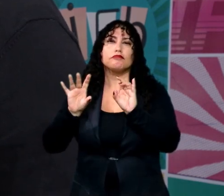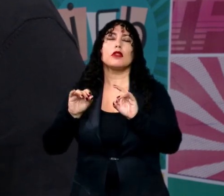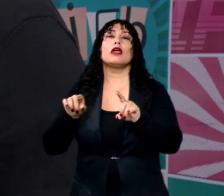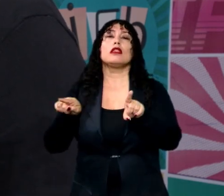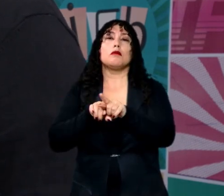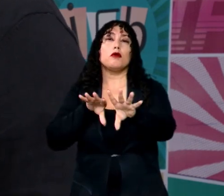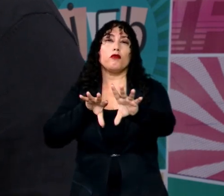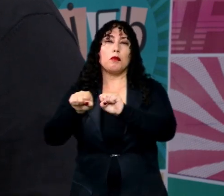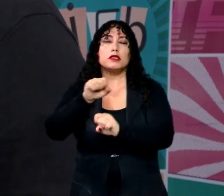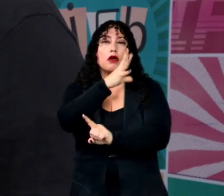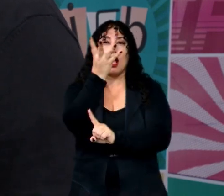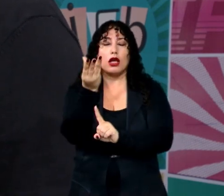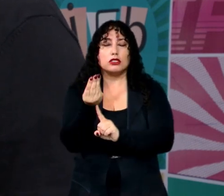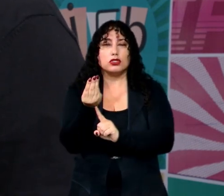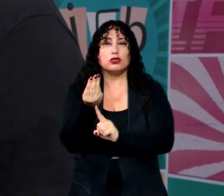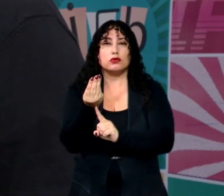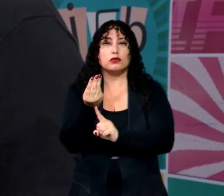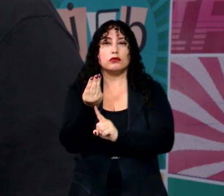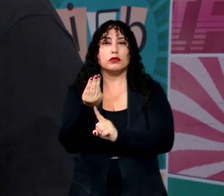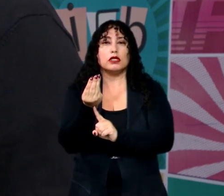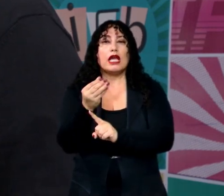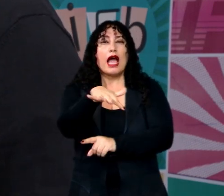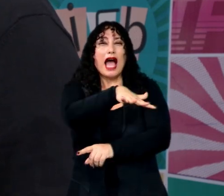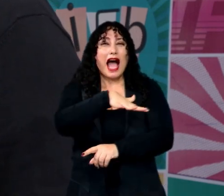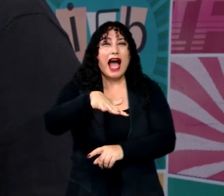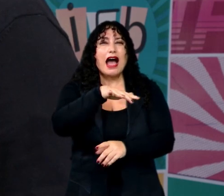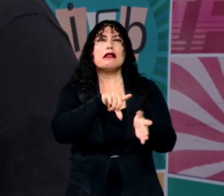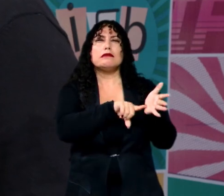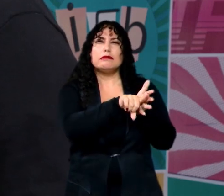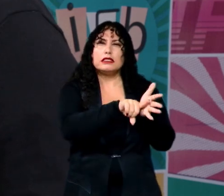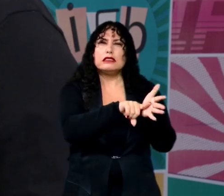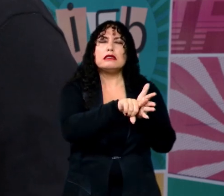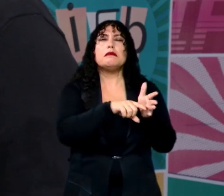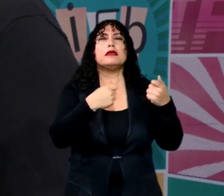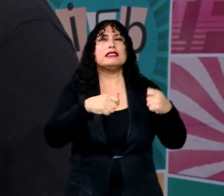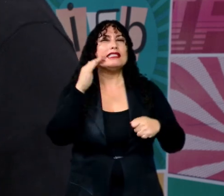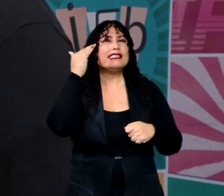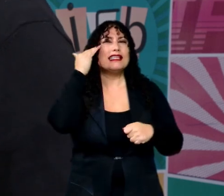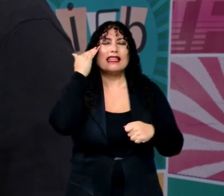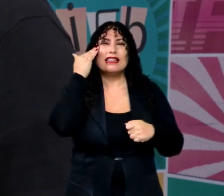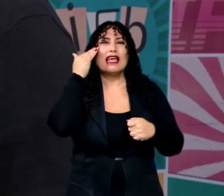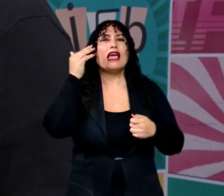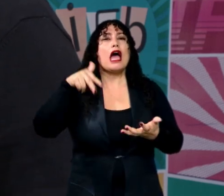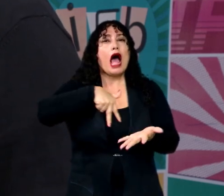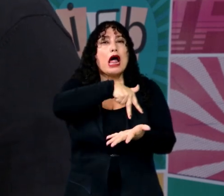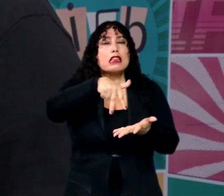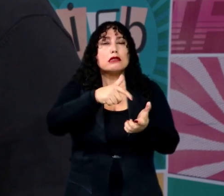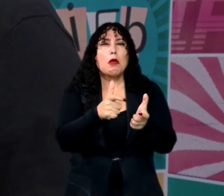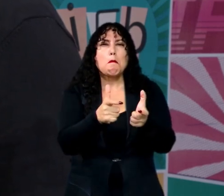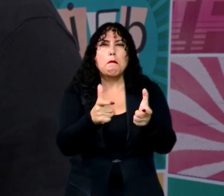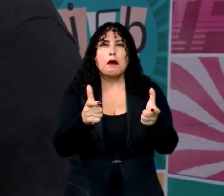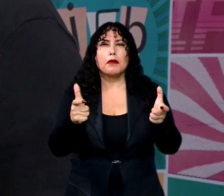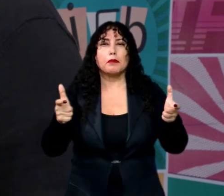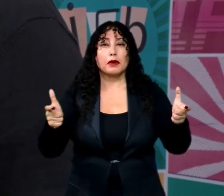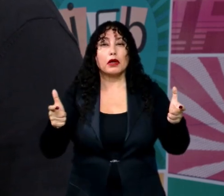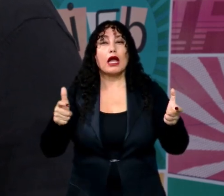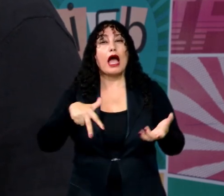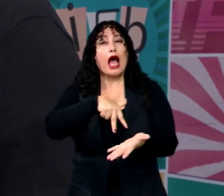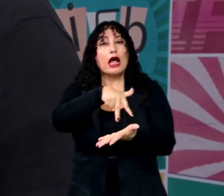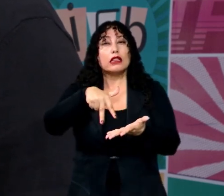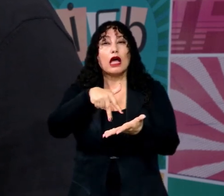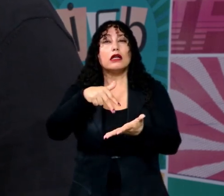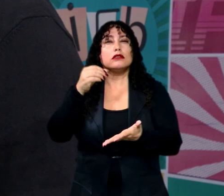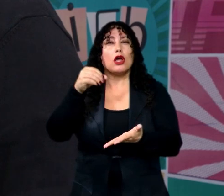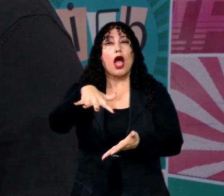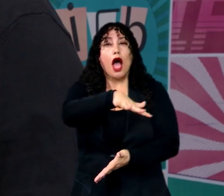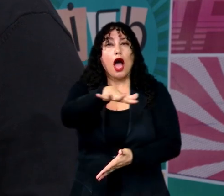artística. E a área da pesquisa carece de entender a dança de forma mais ampliada mesmo, né? Que a dança é uma área de